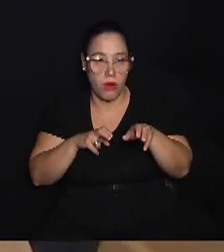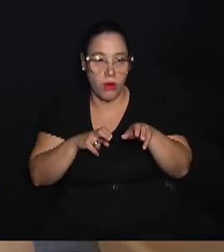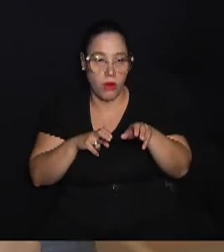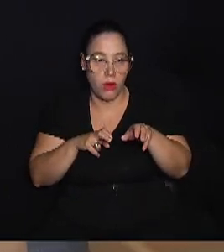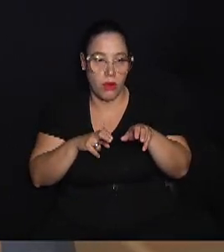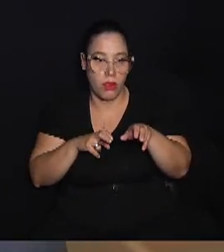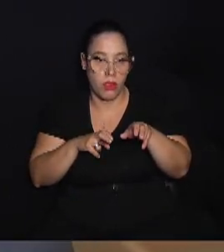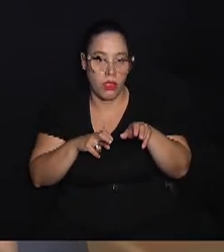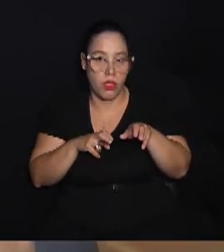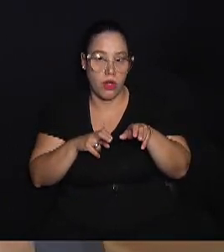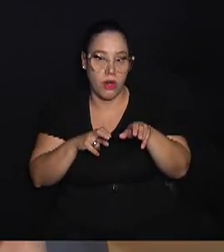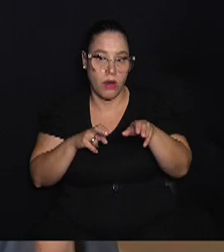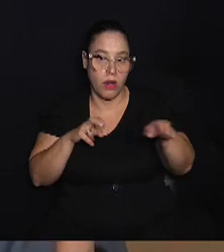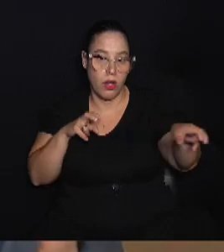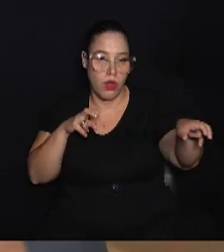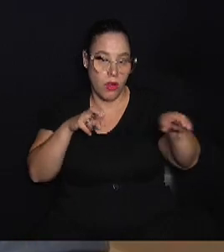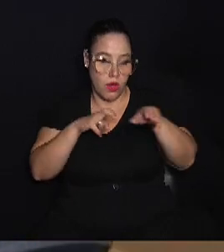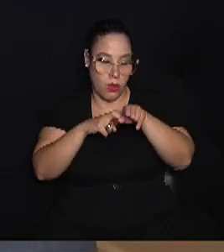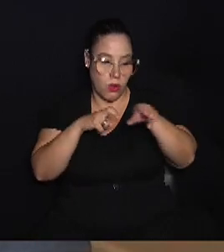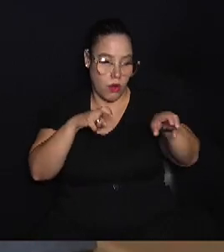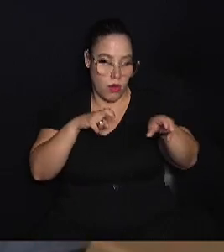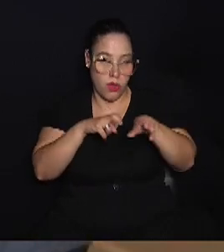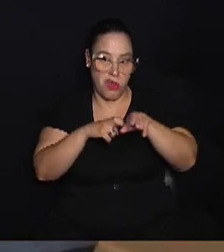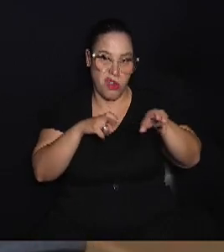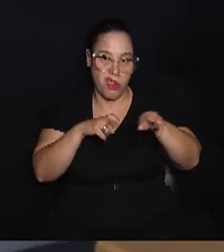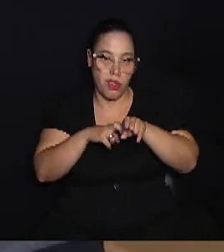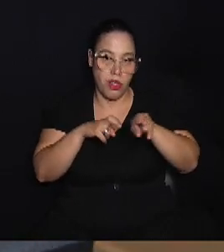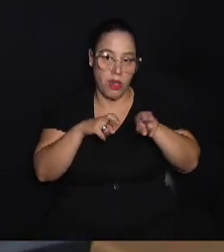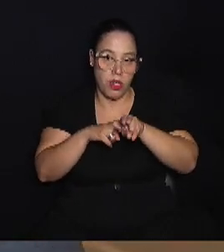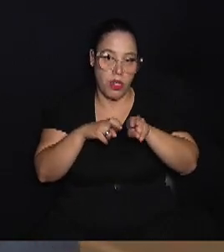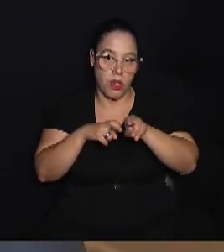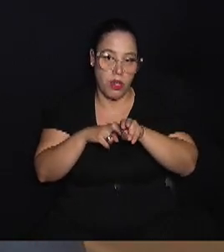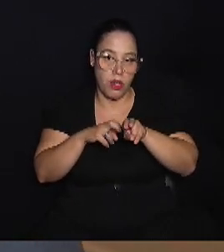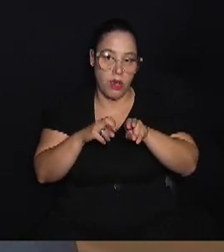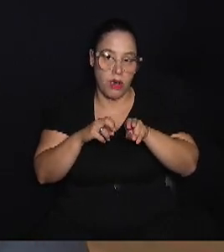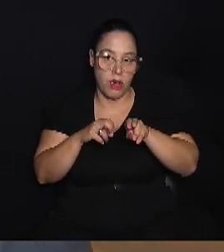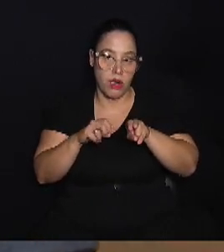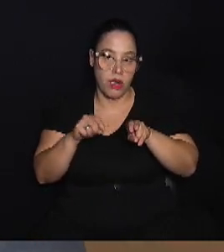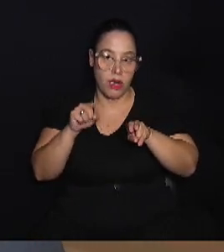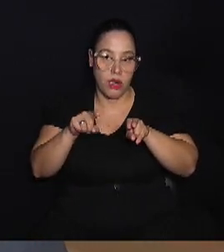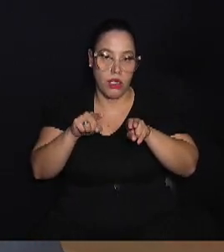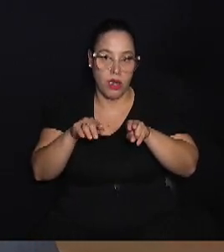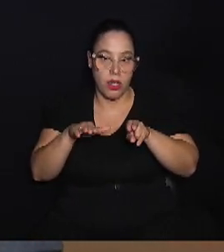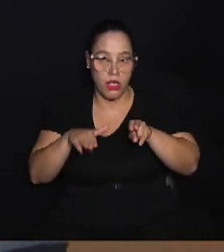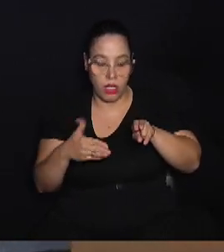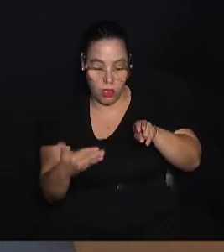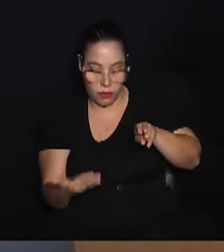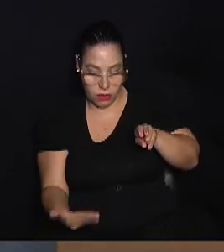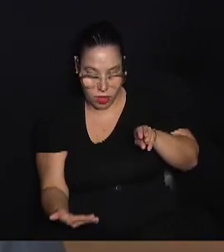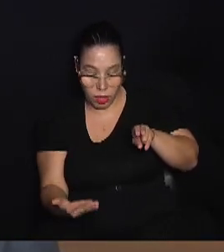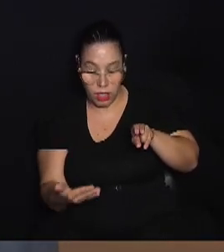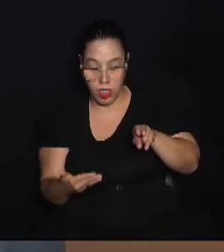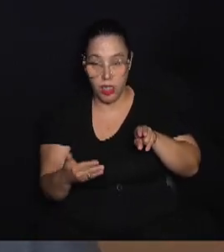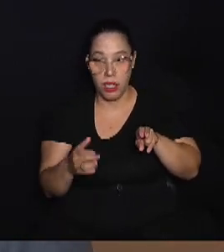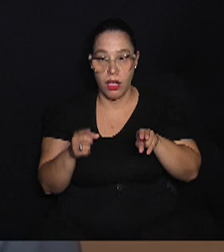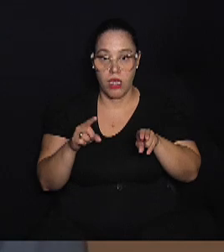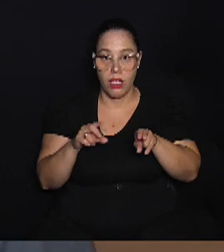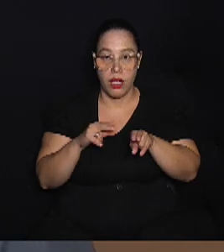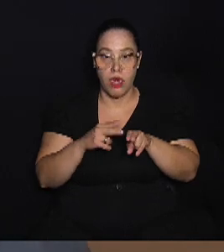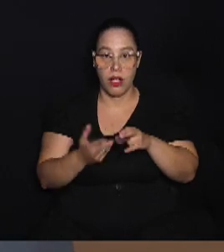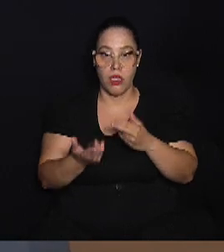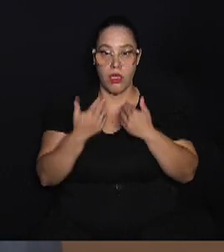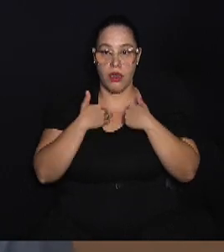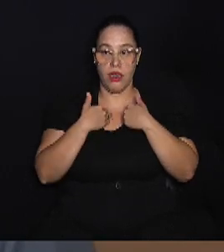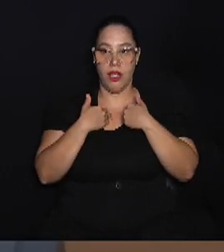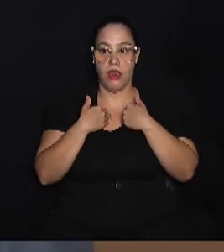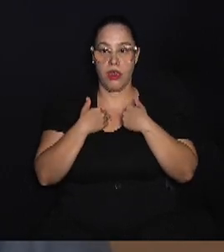cadeira de um eixo ao outro pela frente, eu posso bater do jeito que for, se você cair não é falta minha. Só que se você cair em cima de mim, a